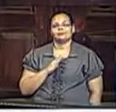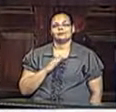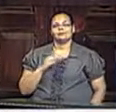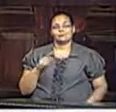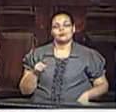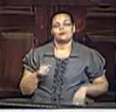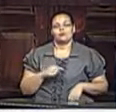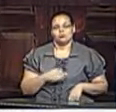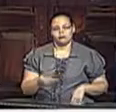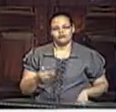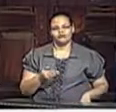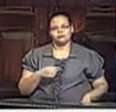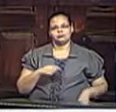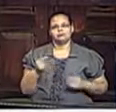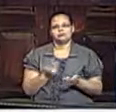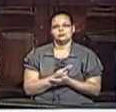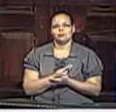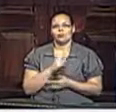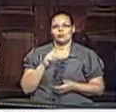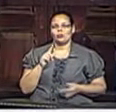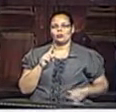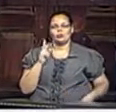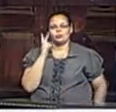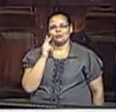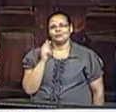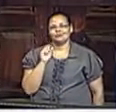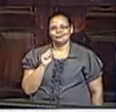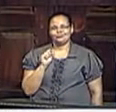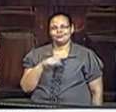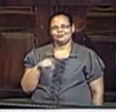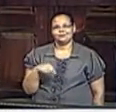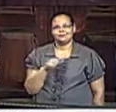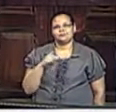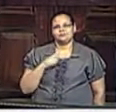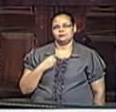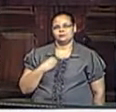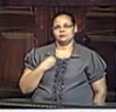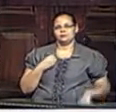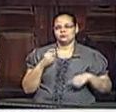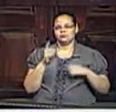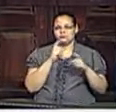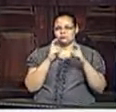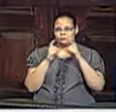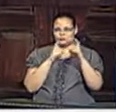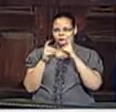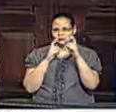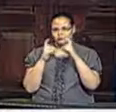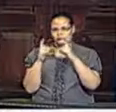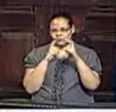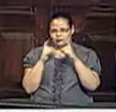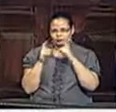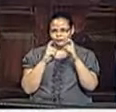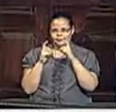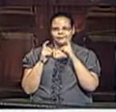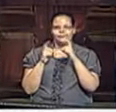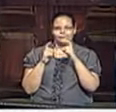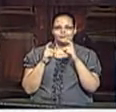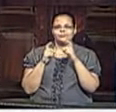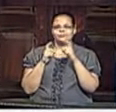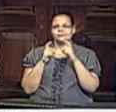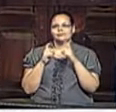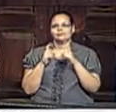tempos recentes, não é razoável nós não estarmos discutindo com prioridade, deputado Valdec Carneiro, e nós vamos fazer